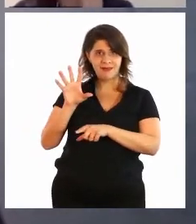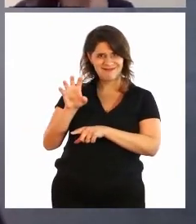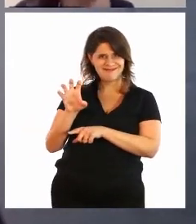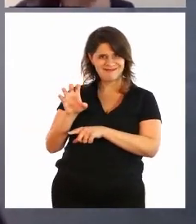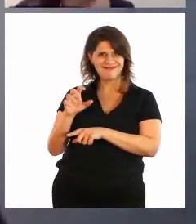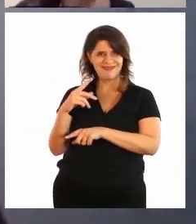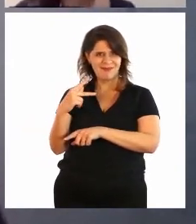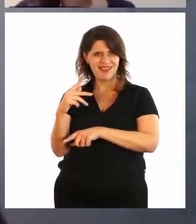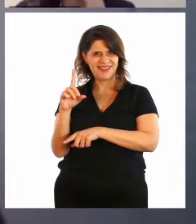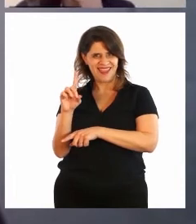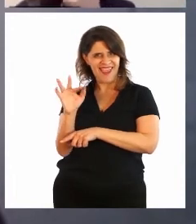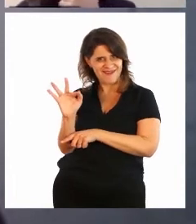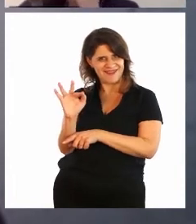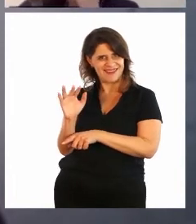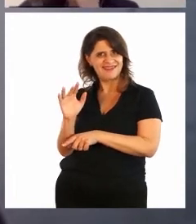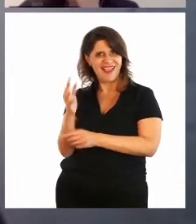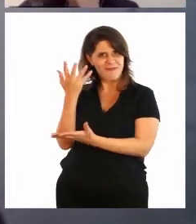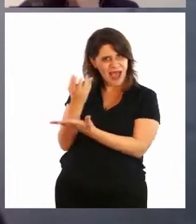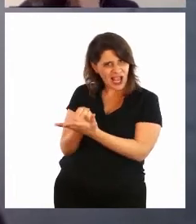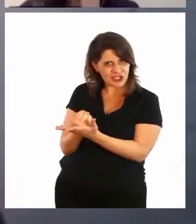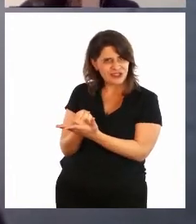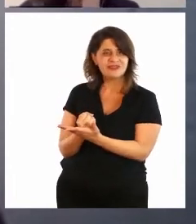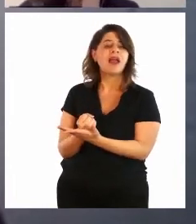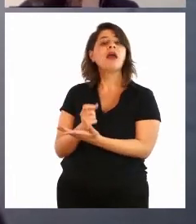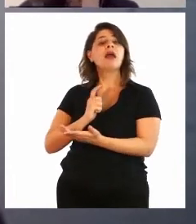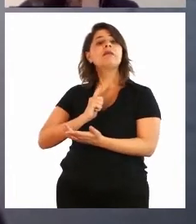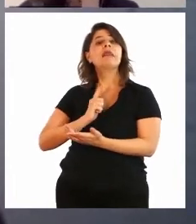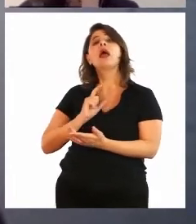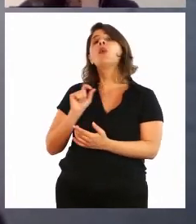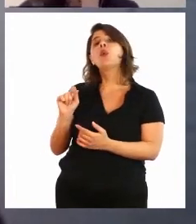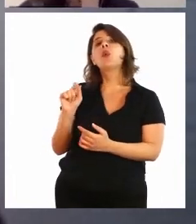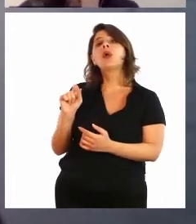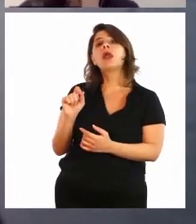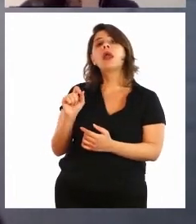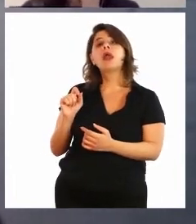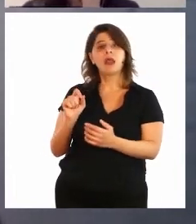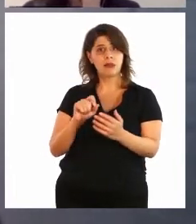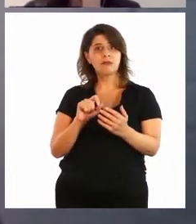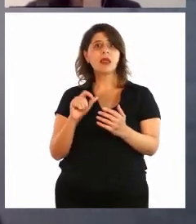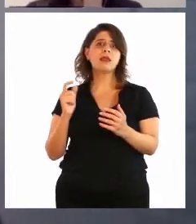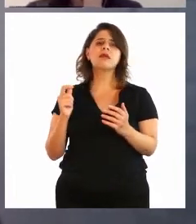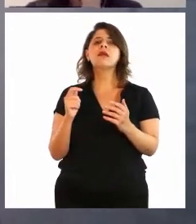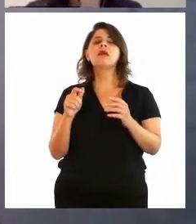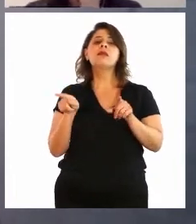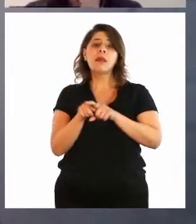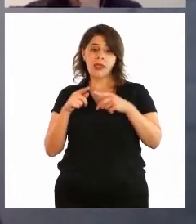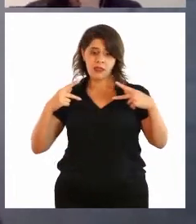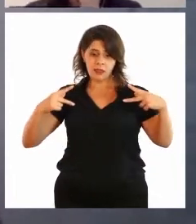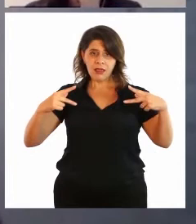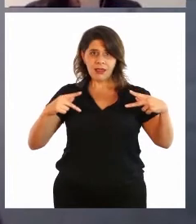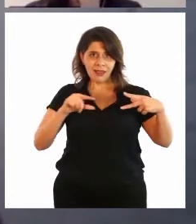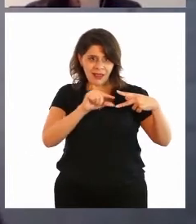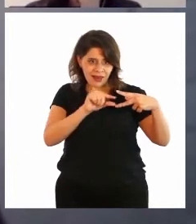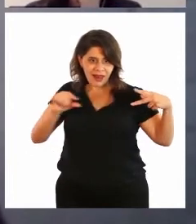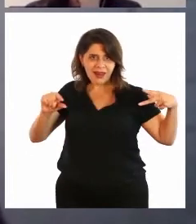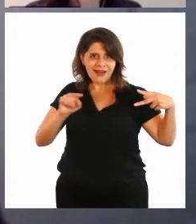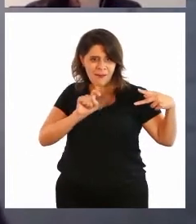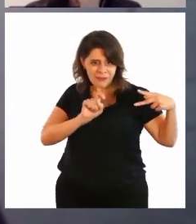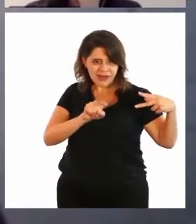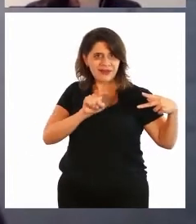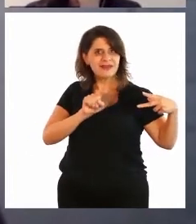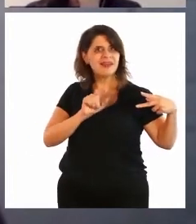nesse PDF que vocês baixarem da publicação, também vocês encontram um endereço para um link. Isso está na